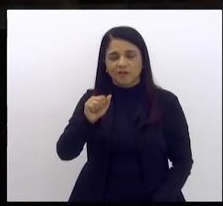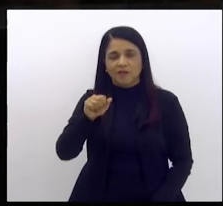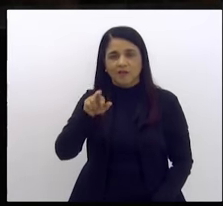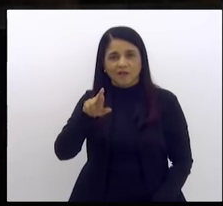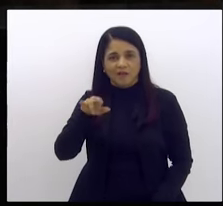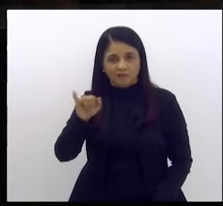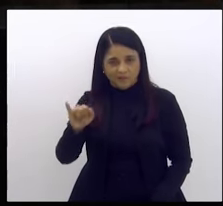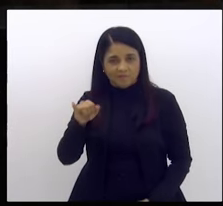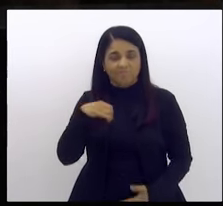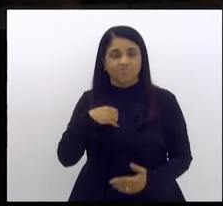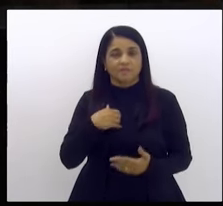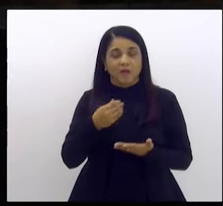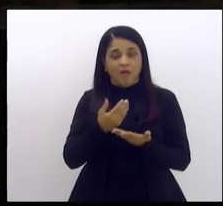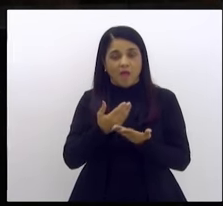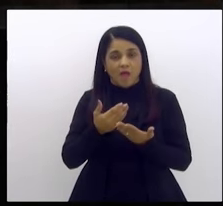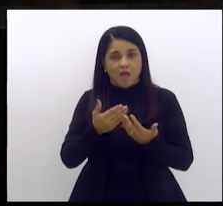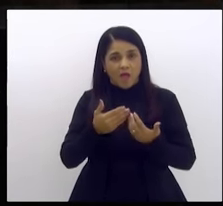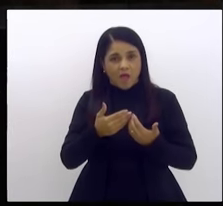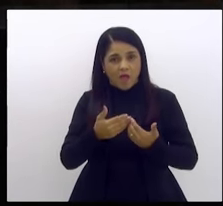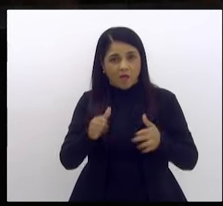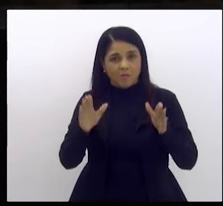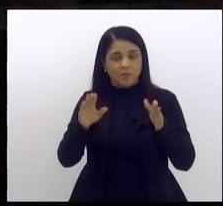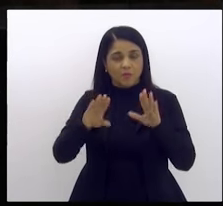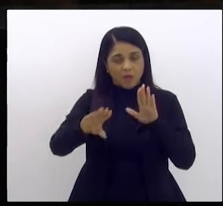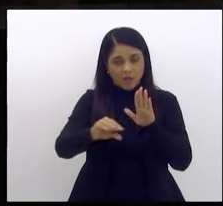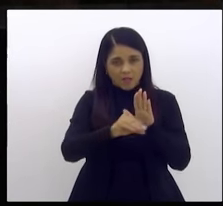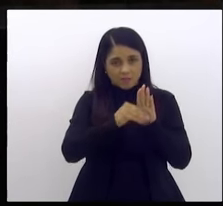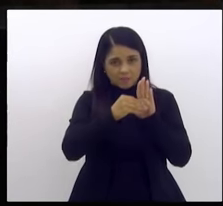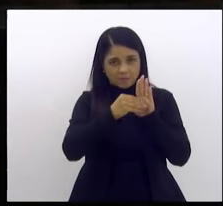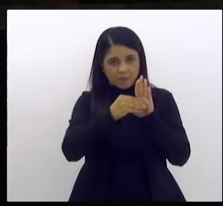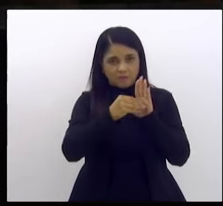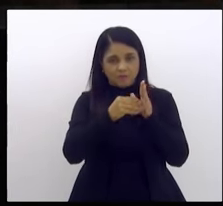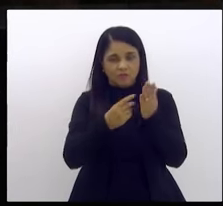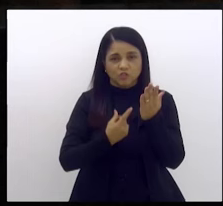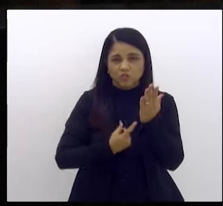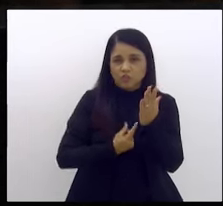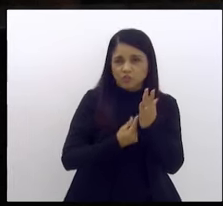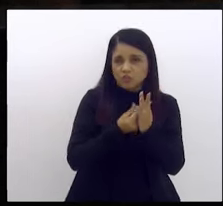abriu prazo para as emendas de orçamento